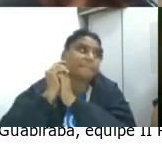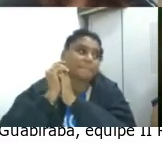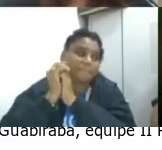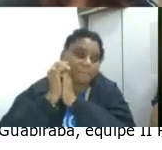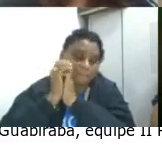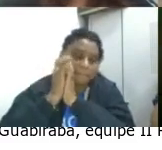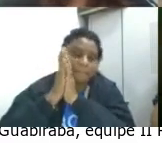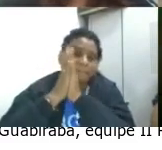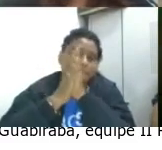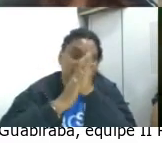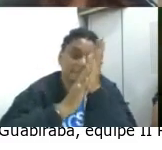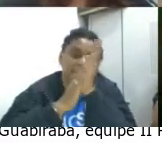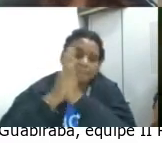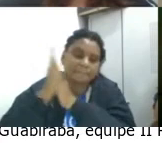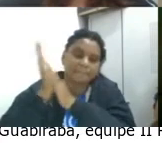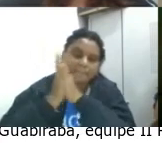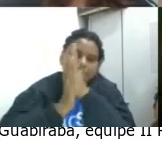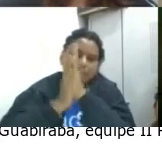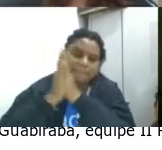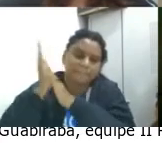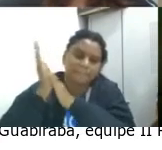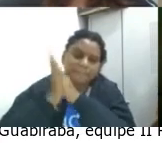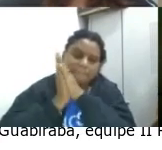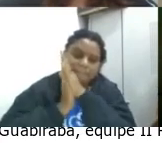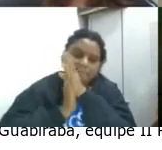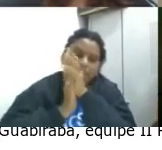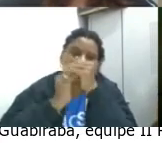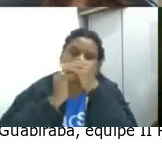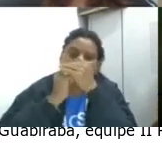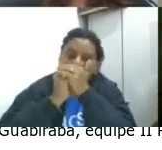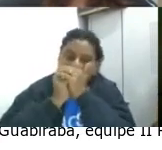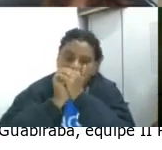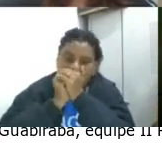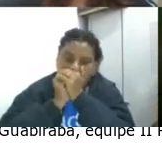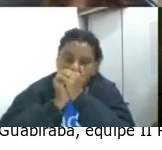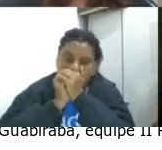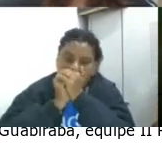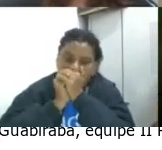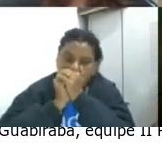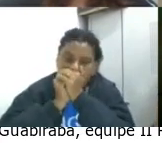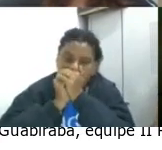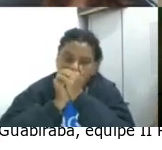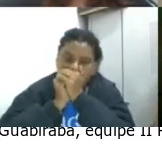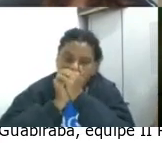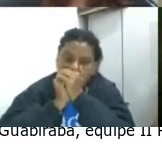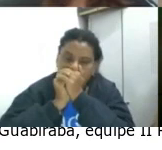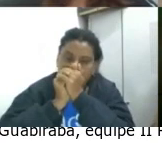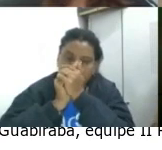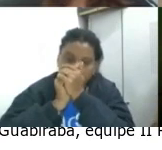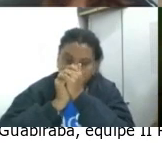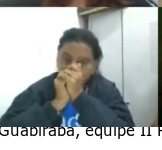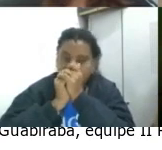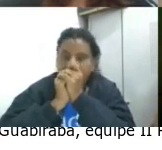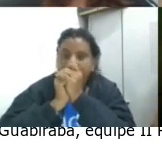gatilho para não uso da medicação caso não apareça mais no tratamento diretamente observado então eu vou encontrando caminhos